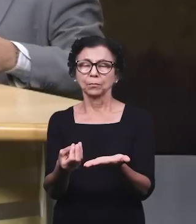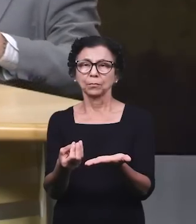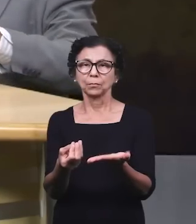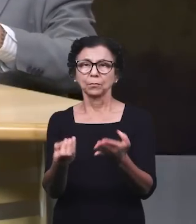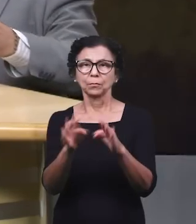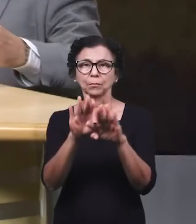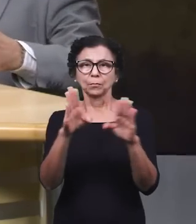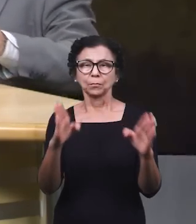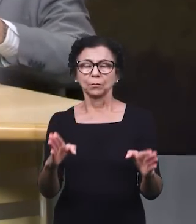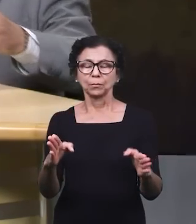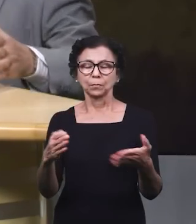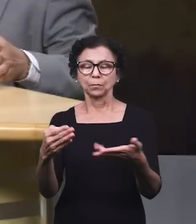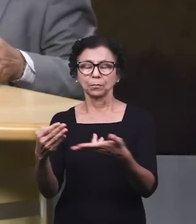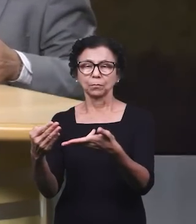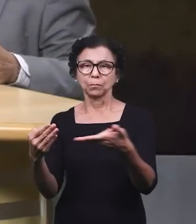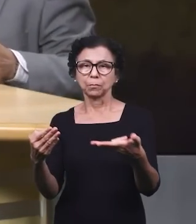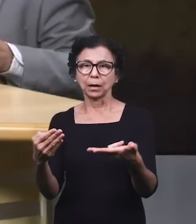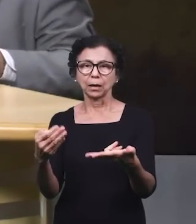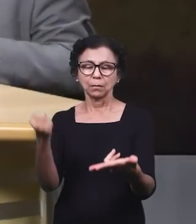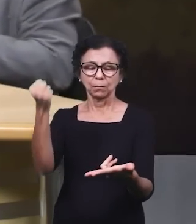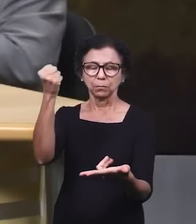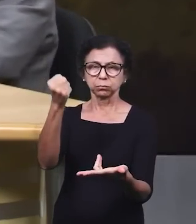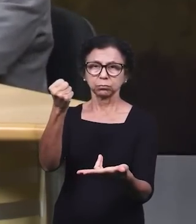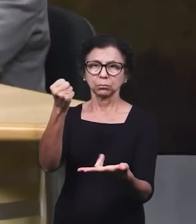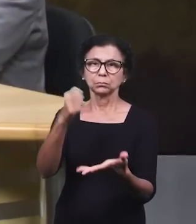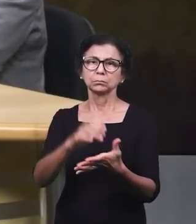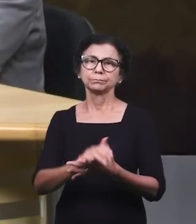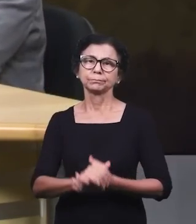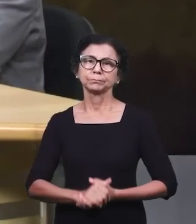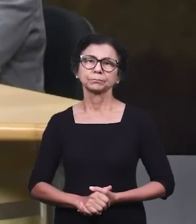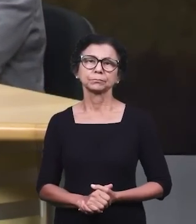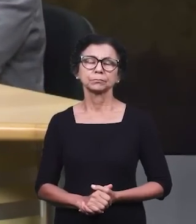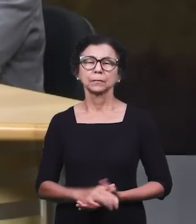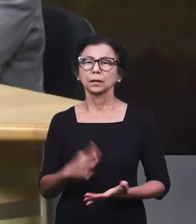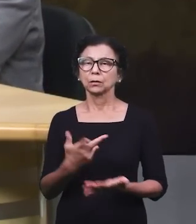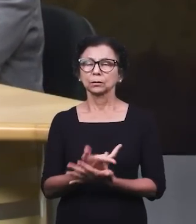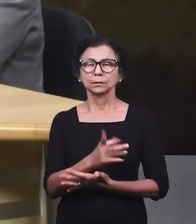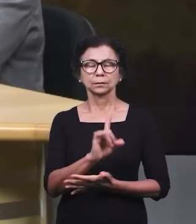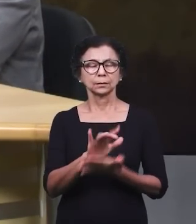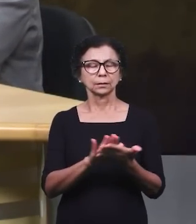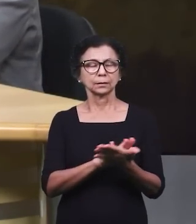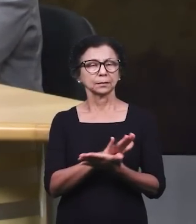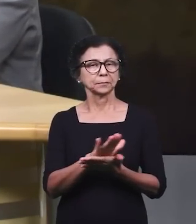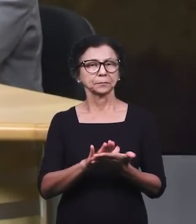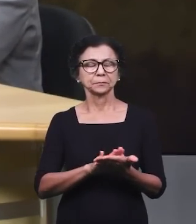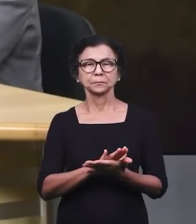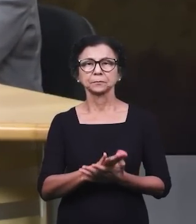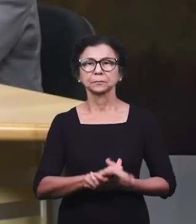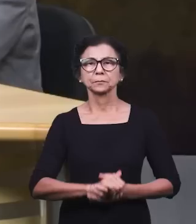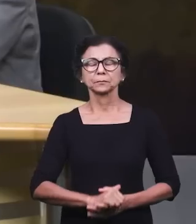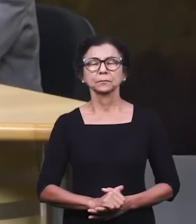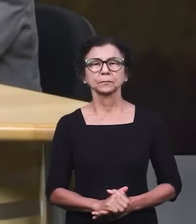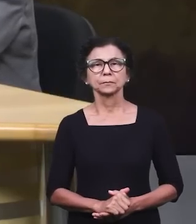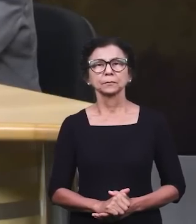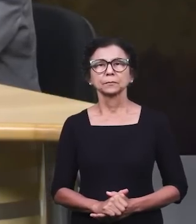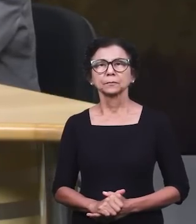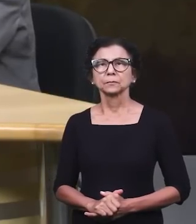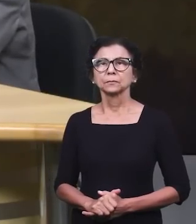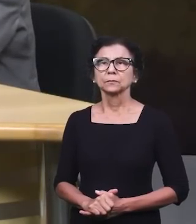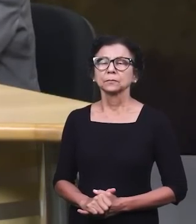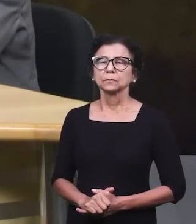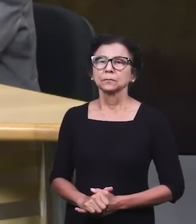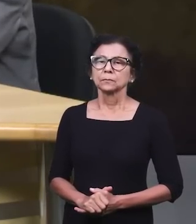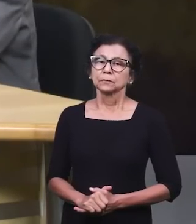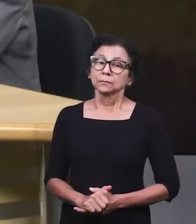racional ali, familiar, social para trás, ele deixou tudo em função de viver esse projeto, ele iria ter uma solução para aquela situação